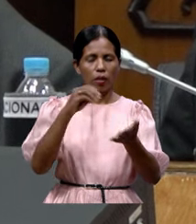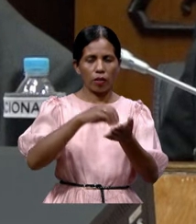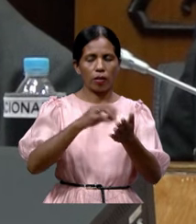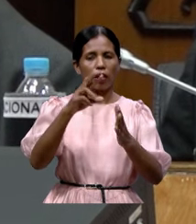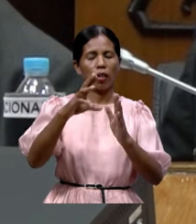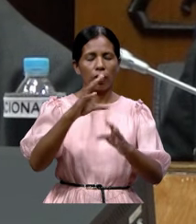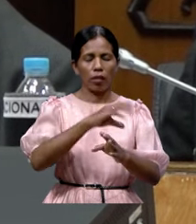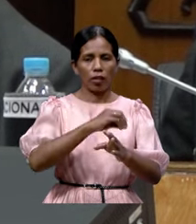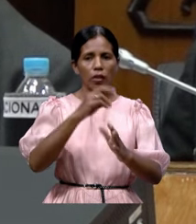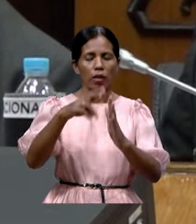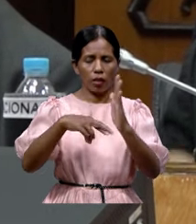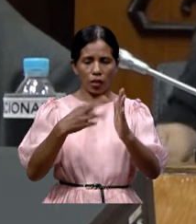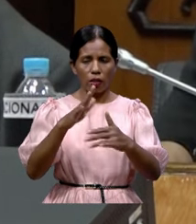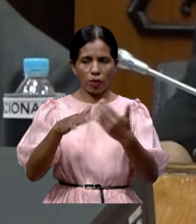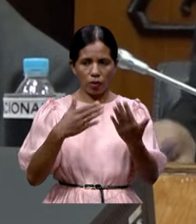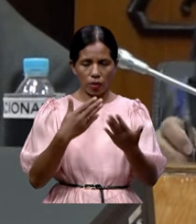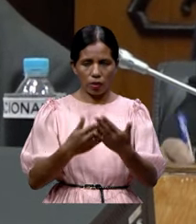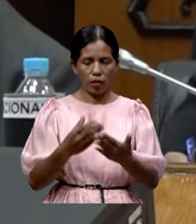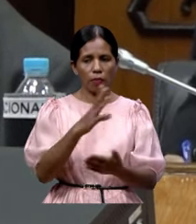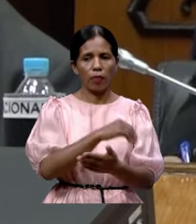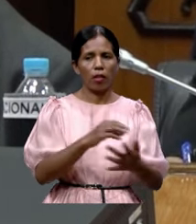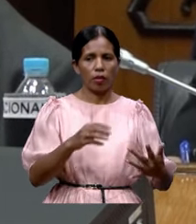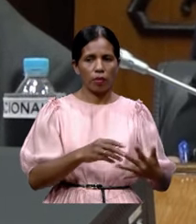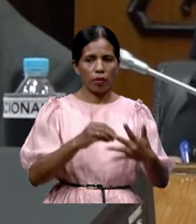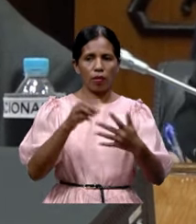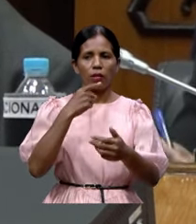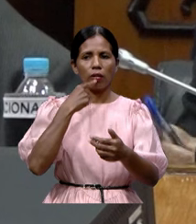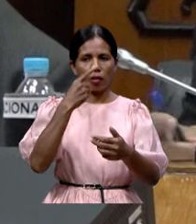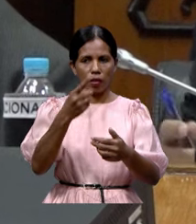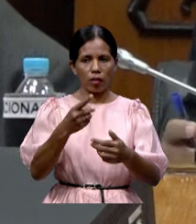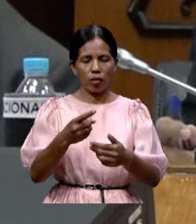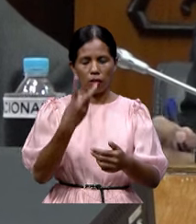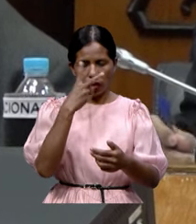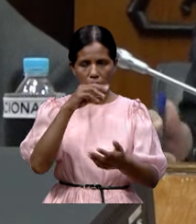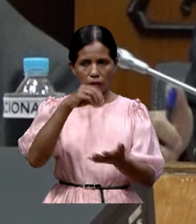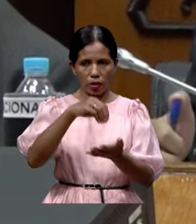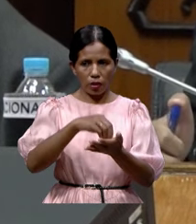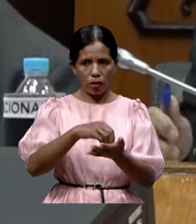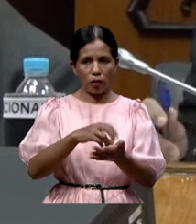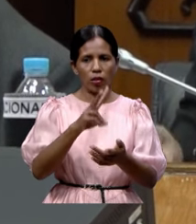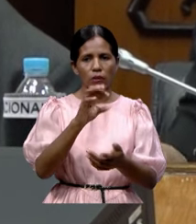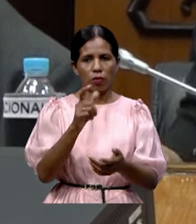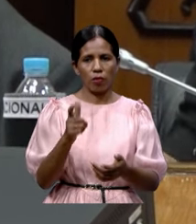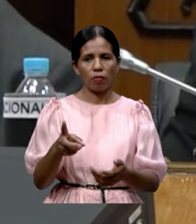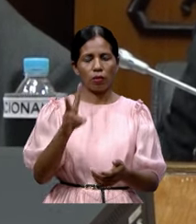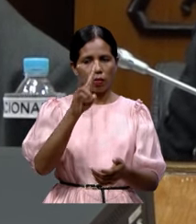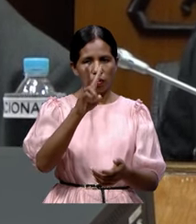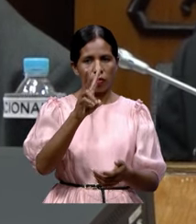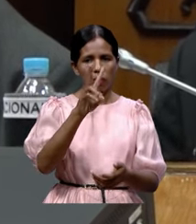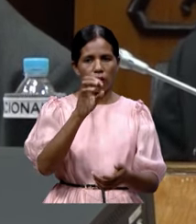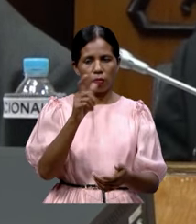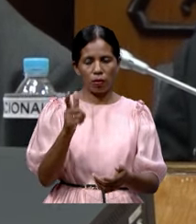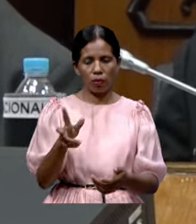critério acumulativo ba ingresso especial na BMA Cateten Gata, avaliação de desempenho 2021 e